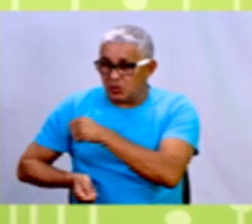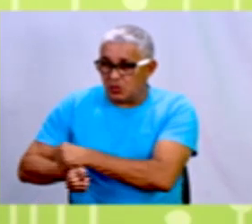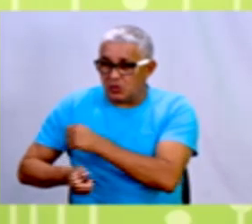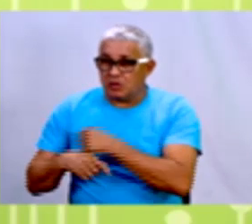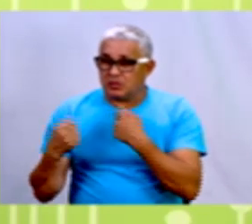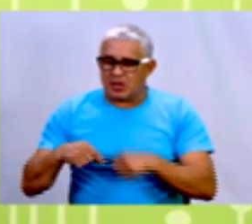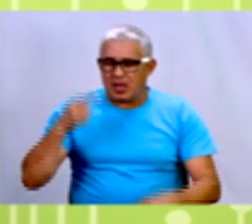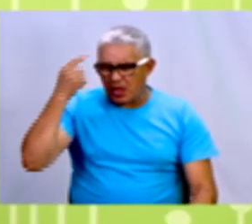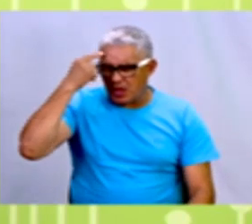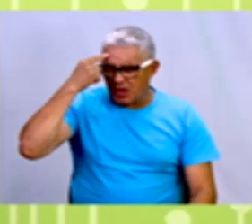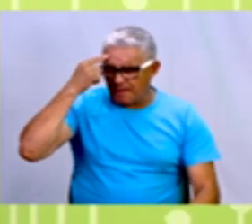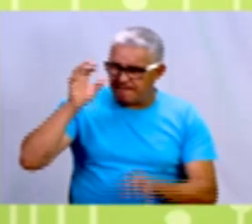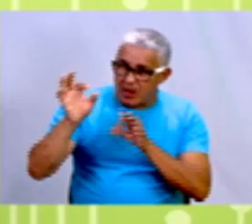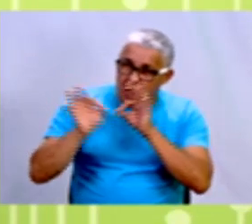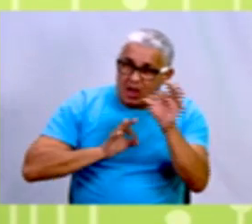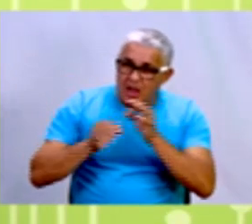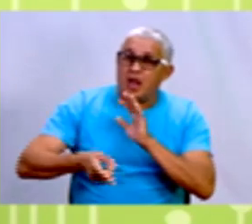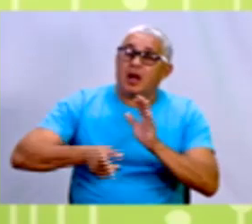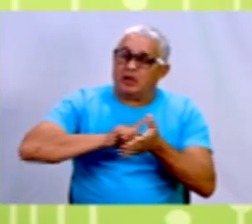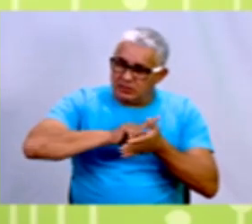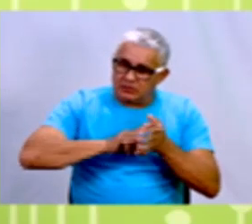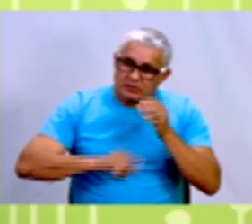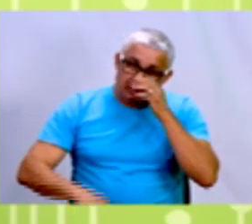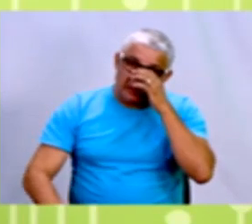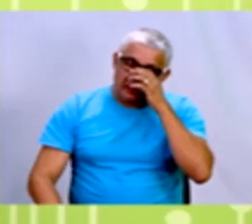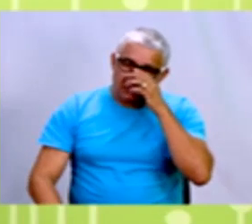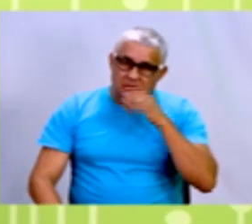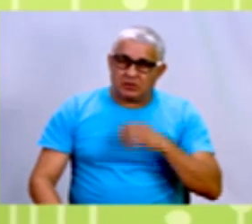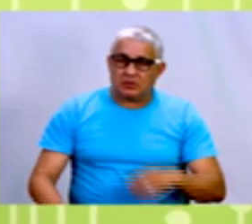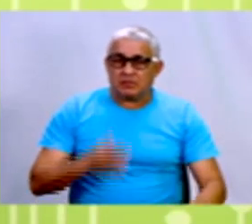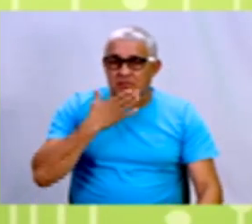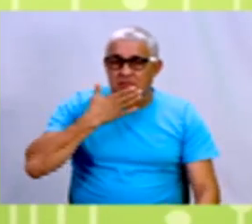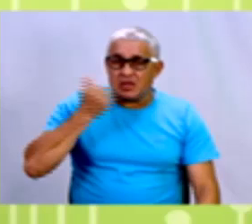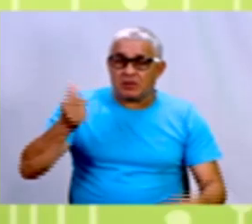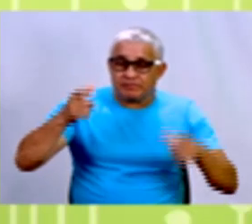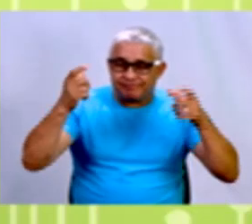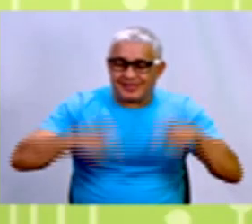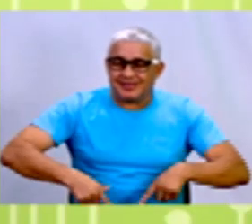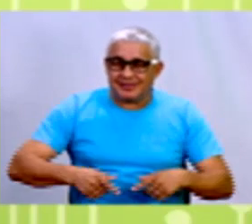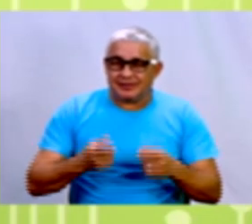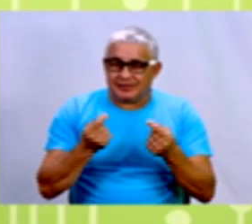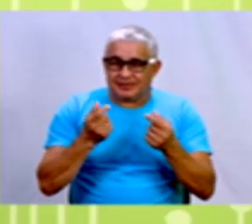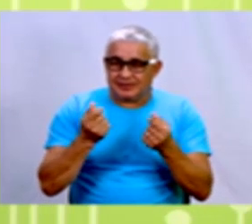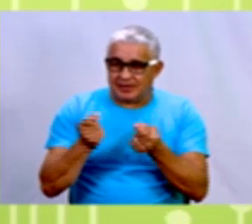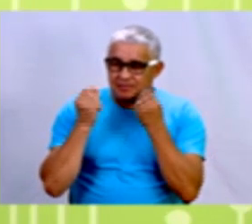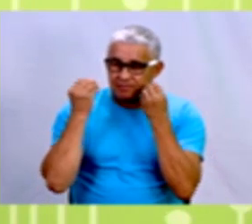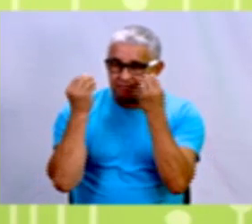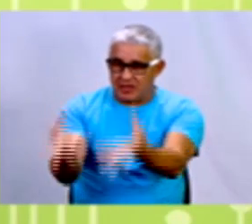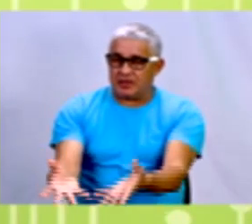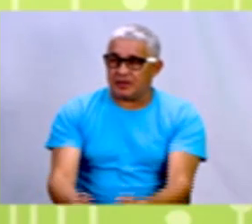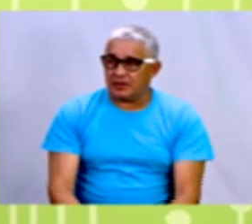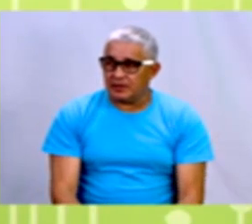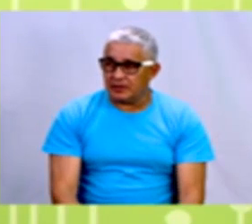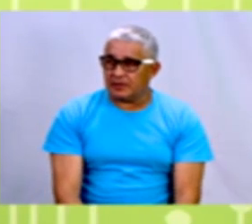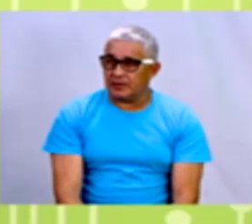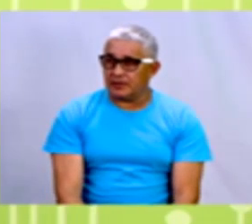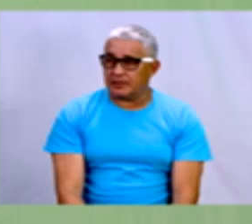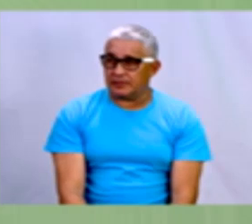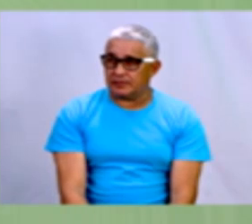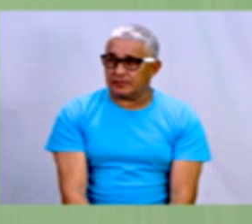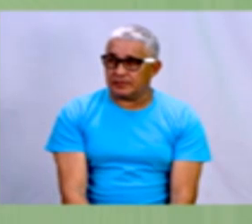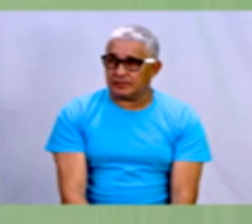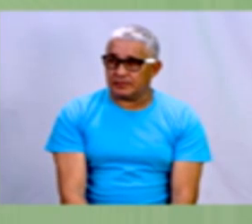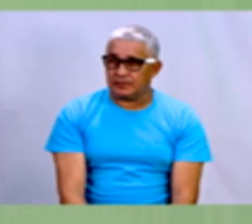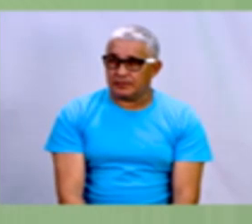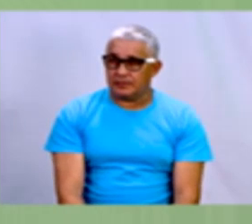ser muito bem analisado para ver qual que é o melhor lugar onde se colocar o dinheiro, né? Olha só,